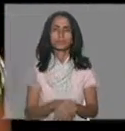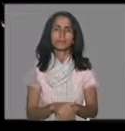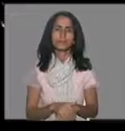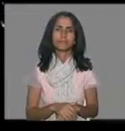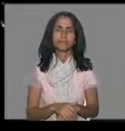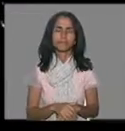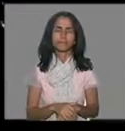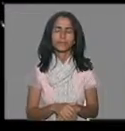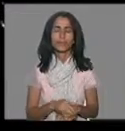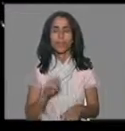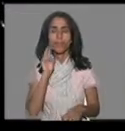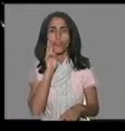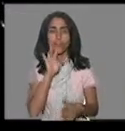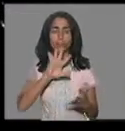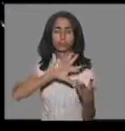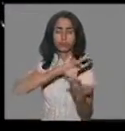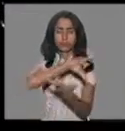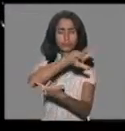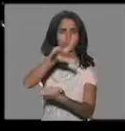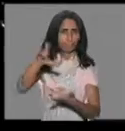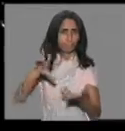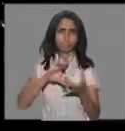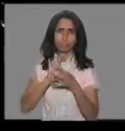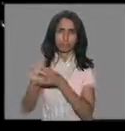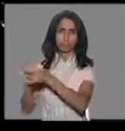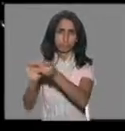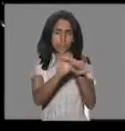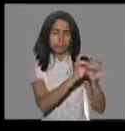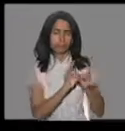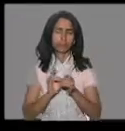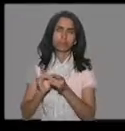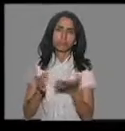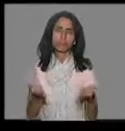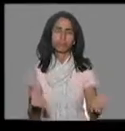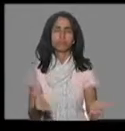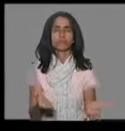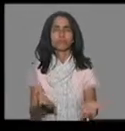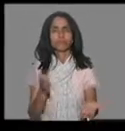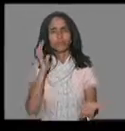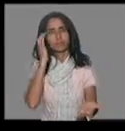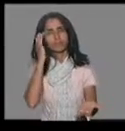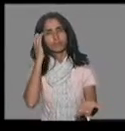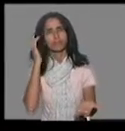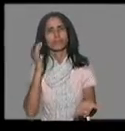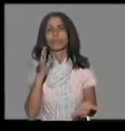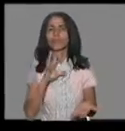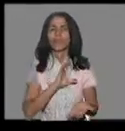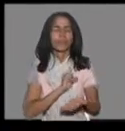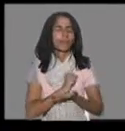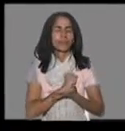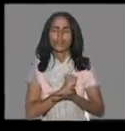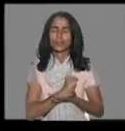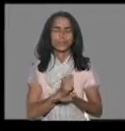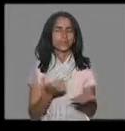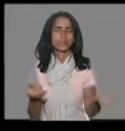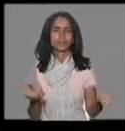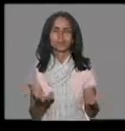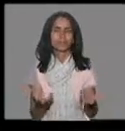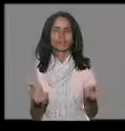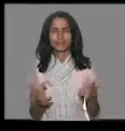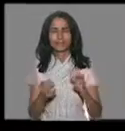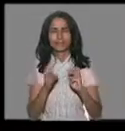a gente vive num mundo tão globalizado né ricado eu acho essa eu adoro essa questão não